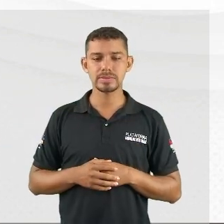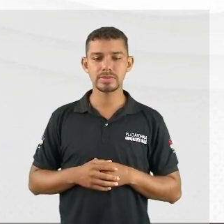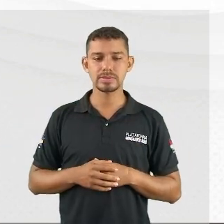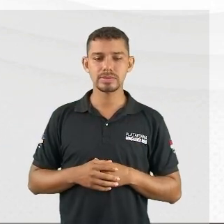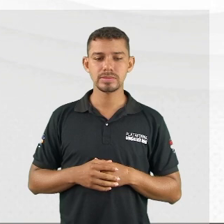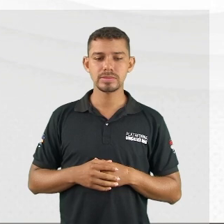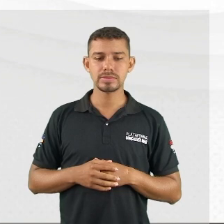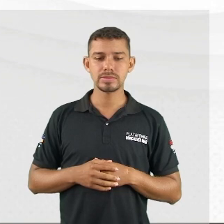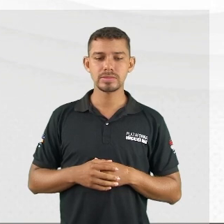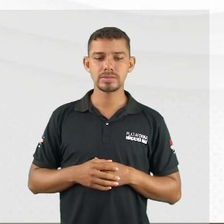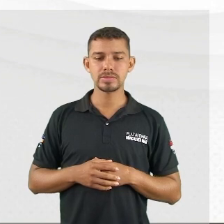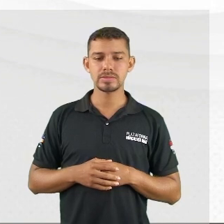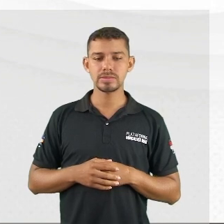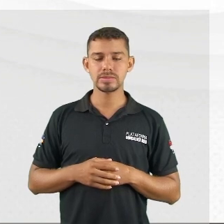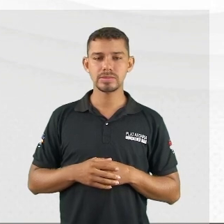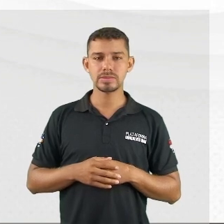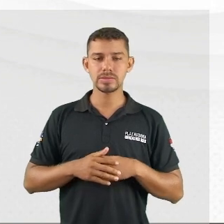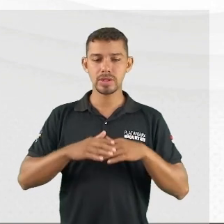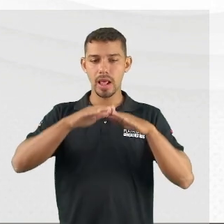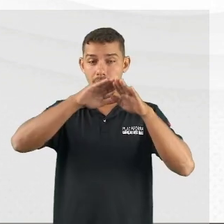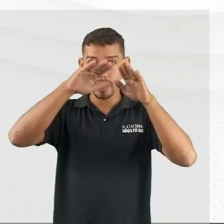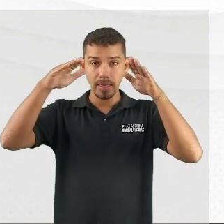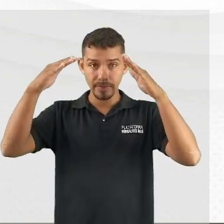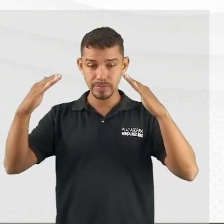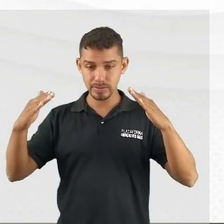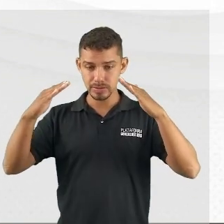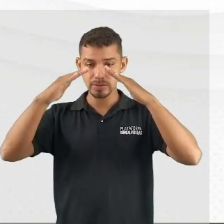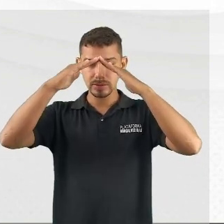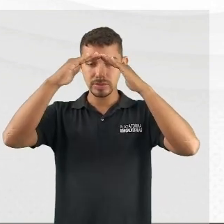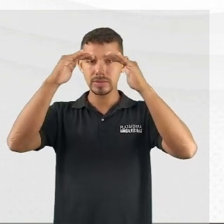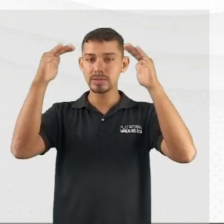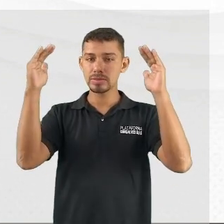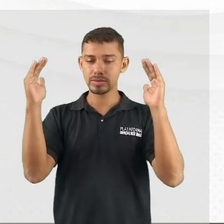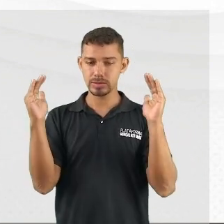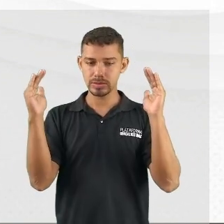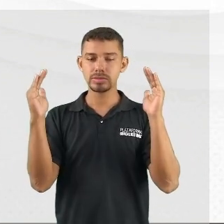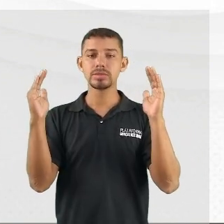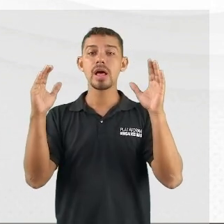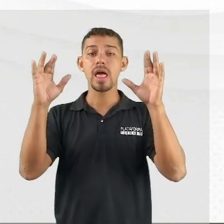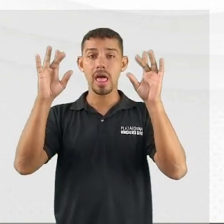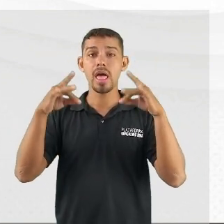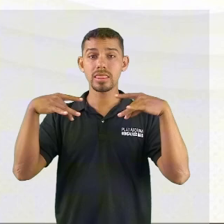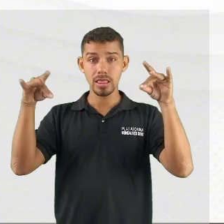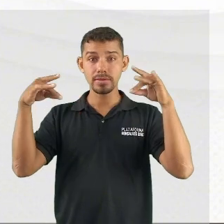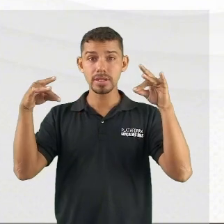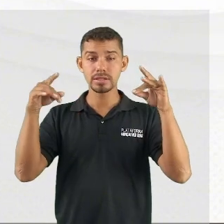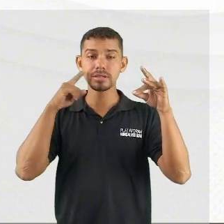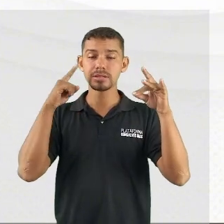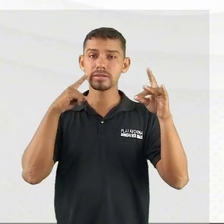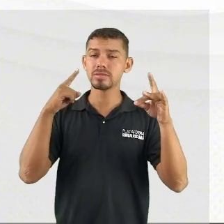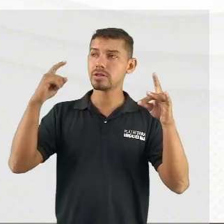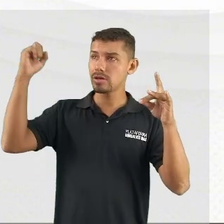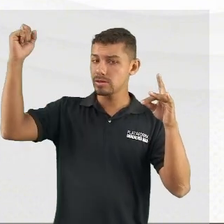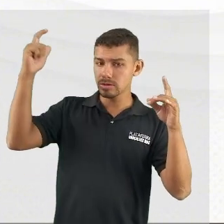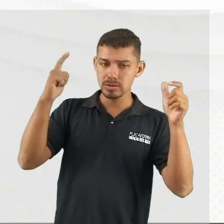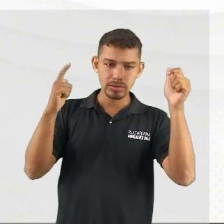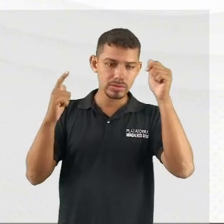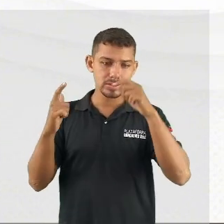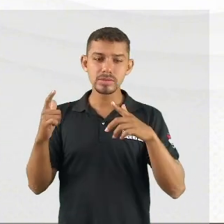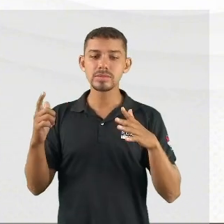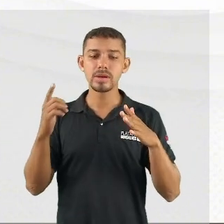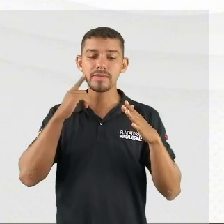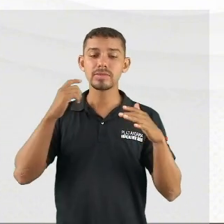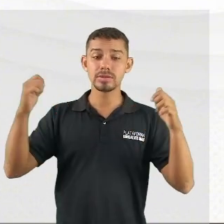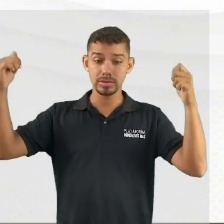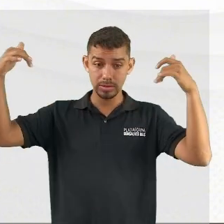ó. O teto e as paredes são feitos de materiais transparentes. Esses materiais transparentes deixam